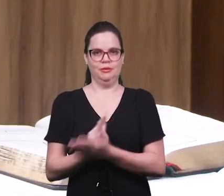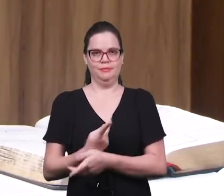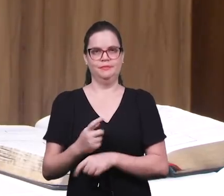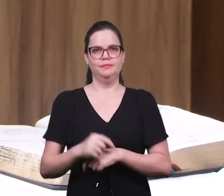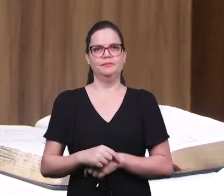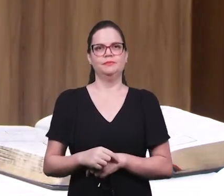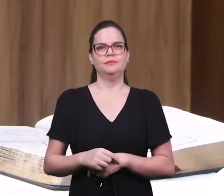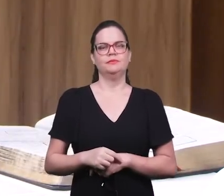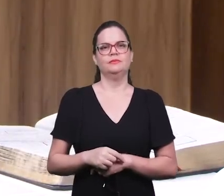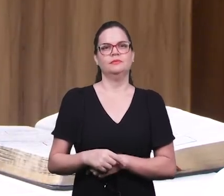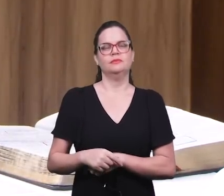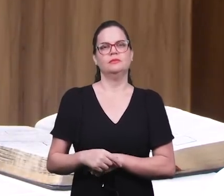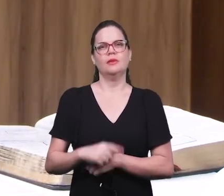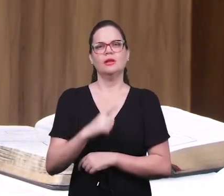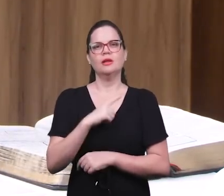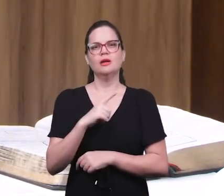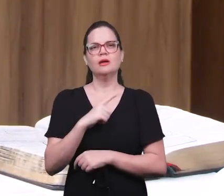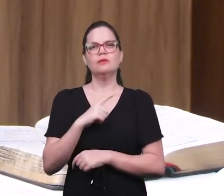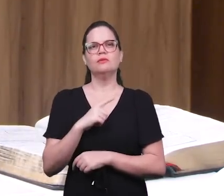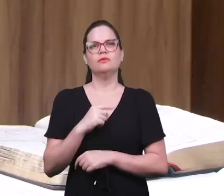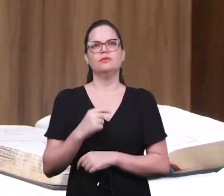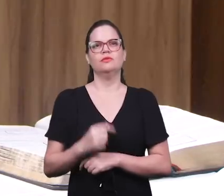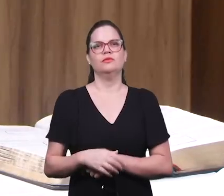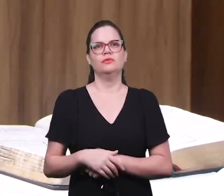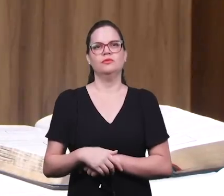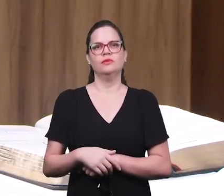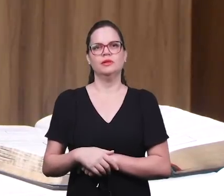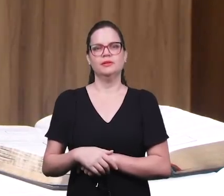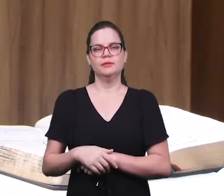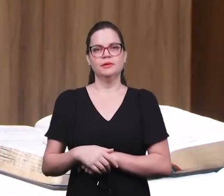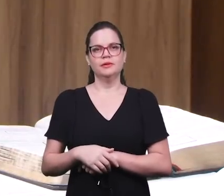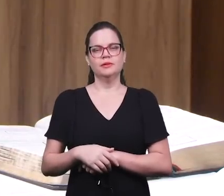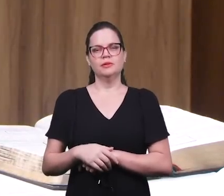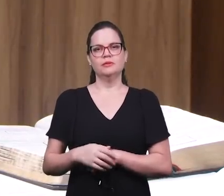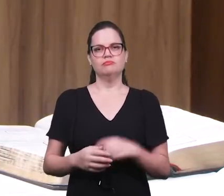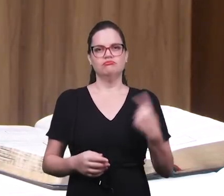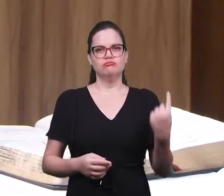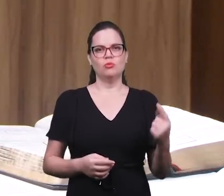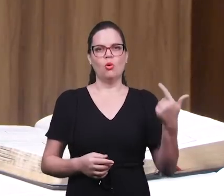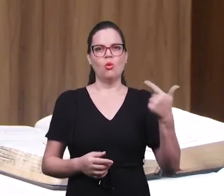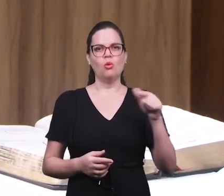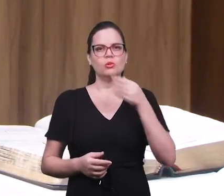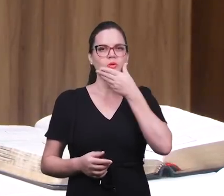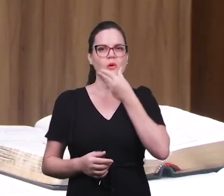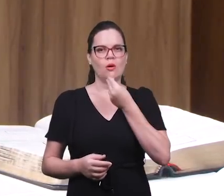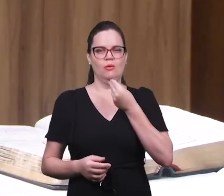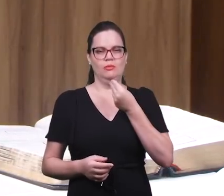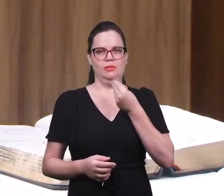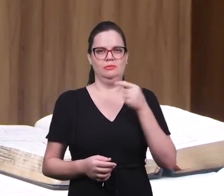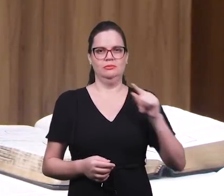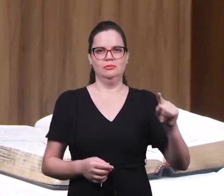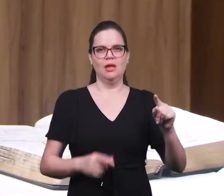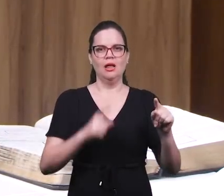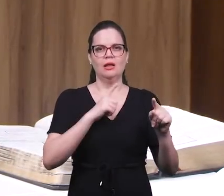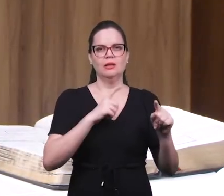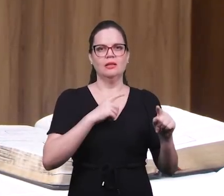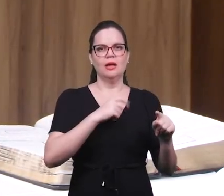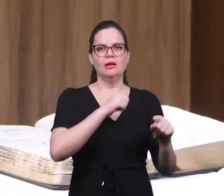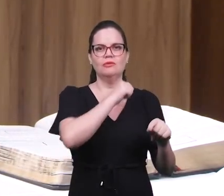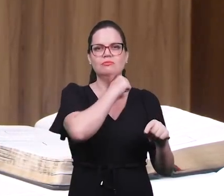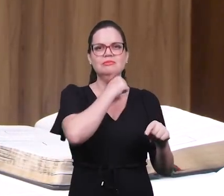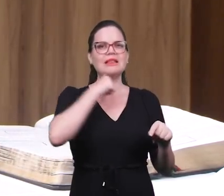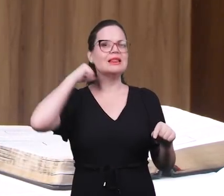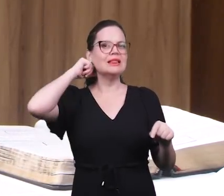Leônidas, pai de a questão do escritor chamado Orígenes, né? Foi degolado. Agora tem também